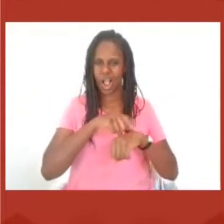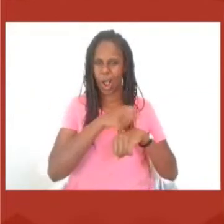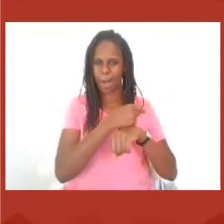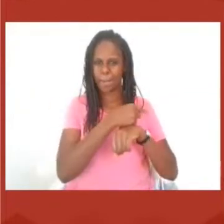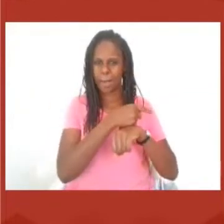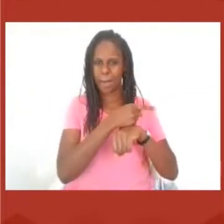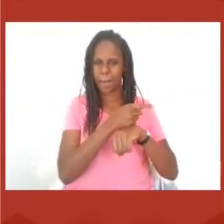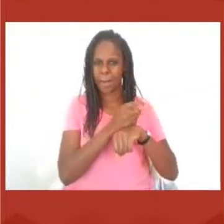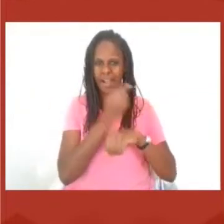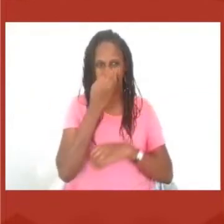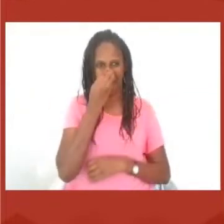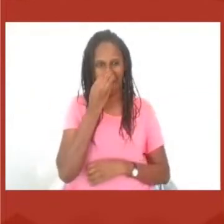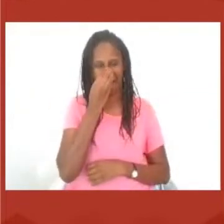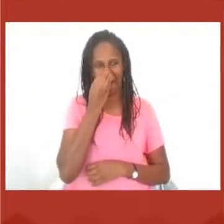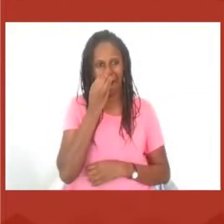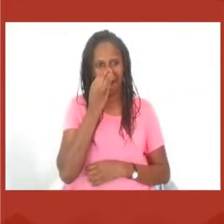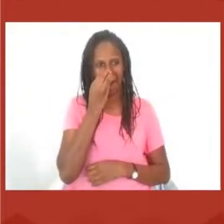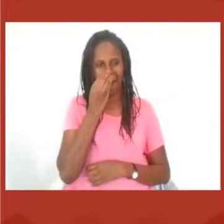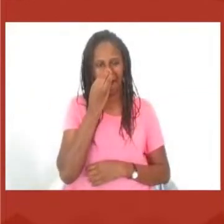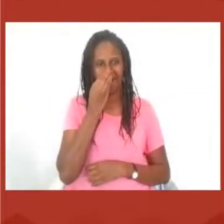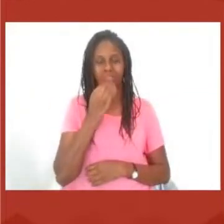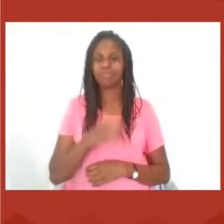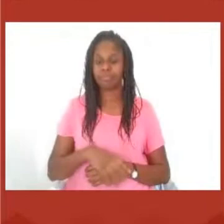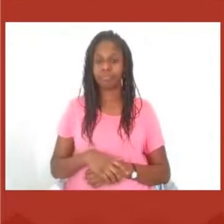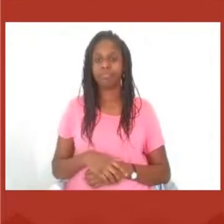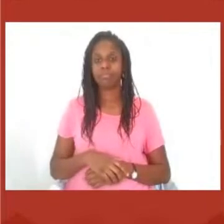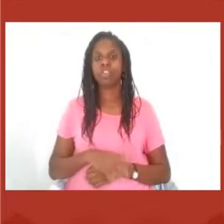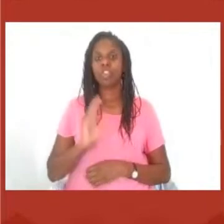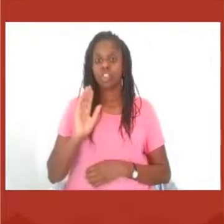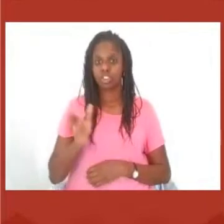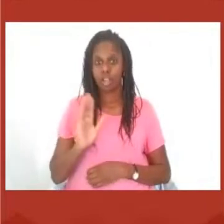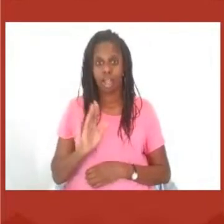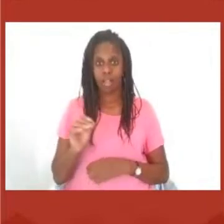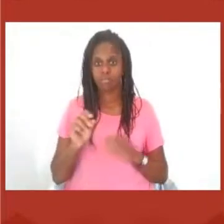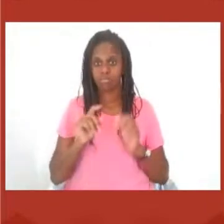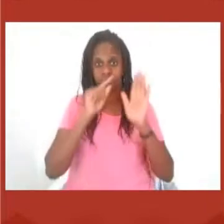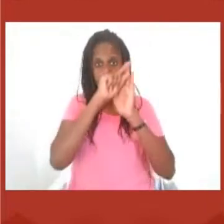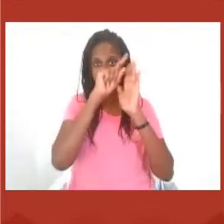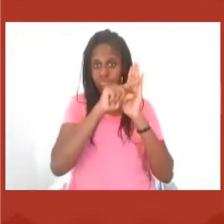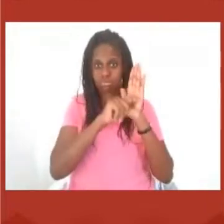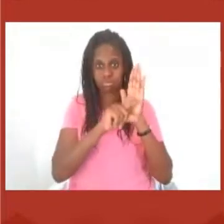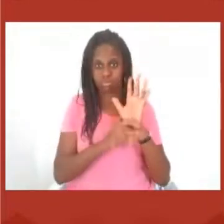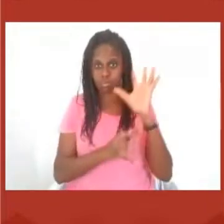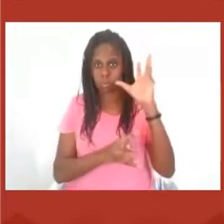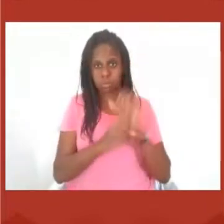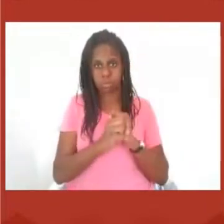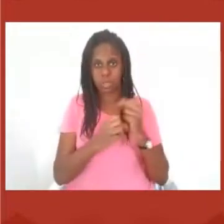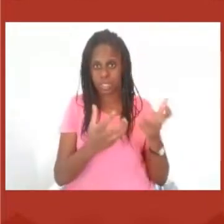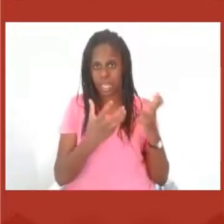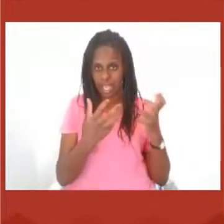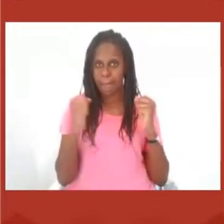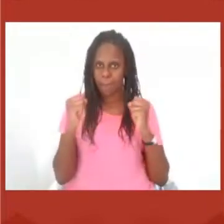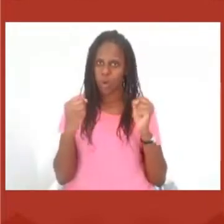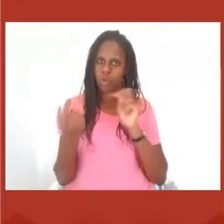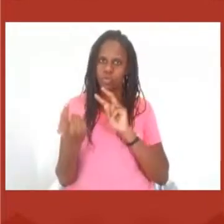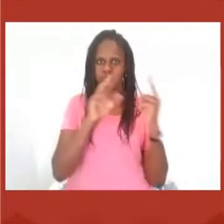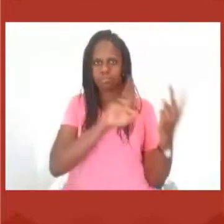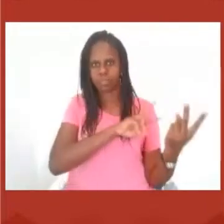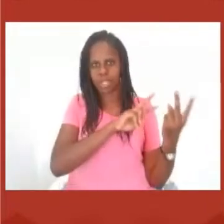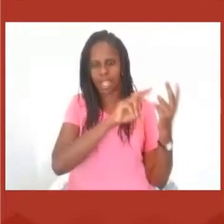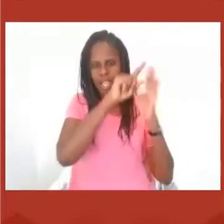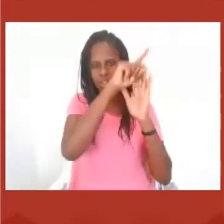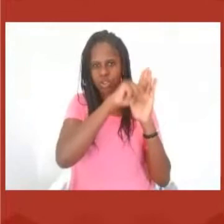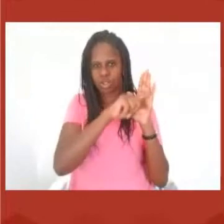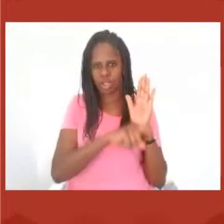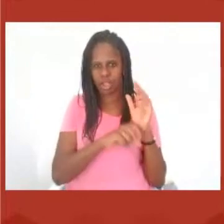Então, nós já temos todas as questões que a gente quer levantar. Eu posso passar isso tudo para o questionário? Vamos fazer uma